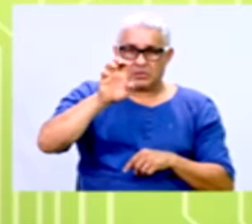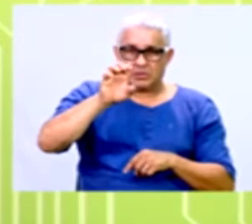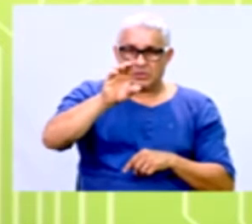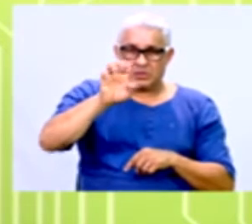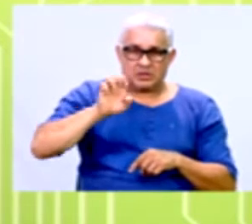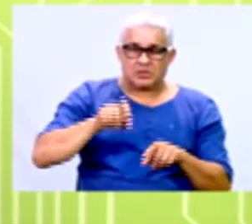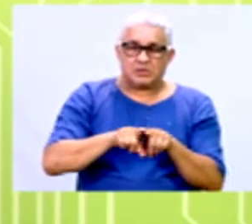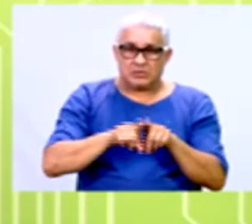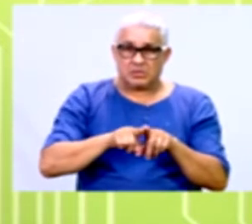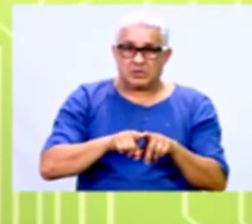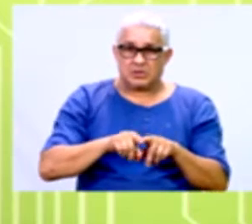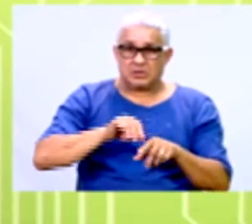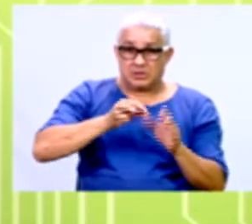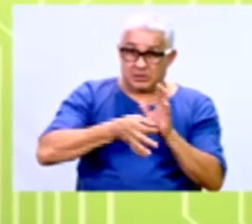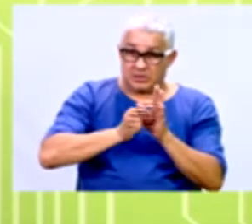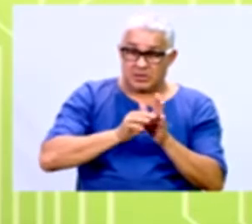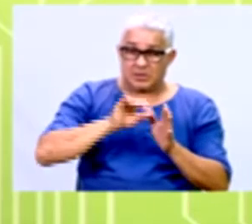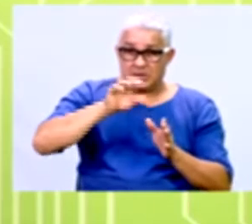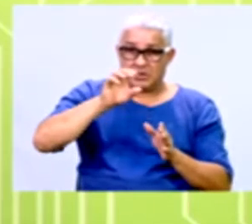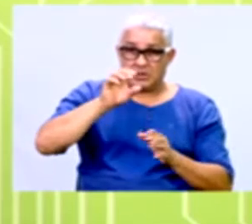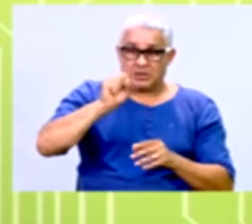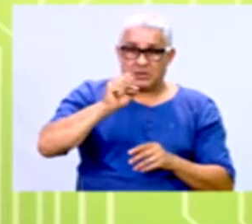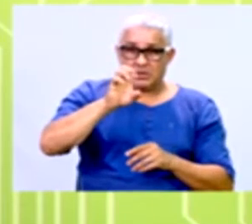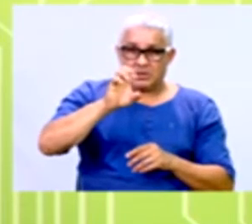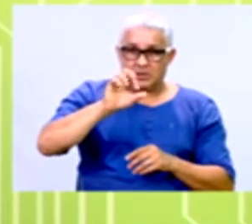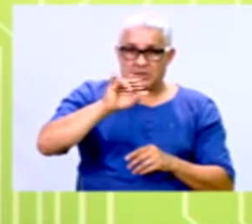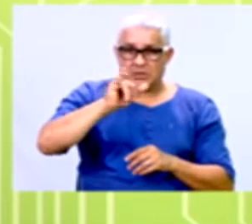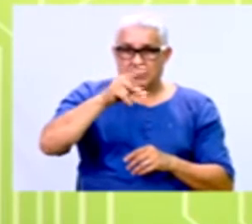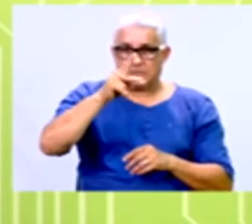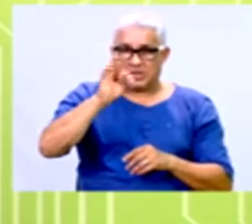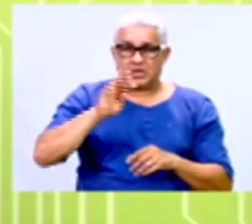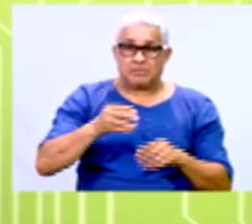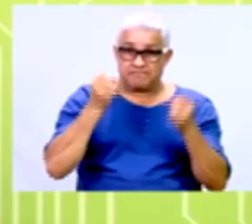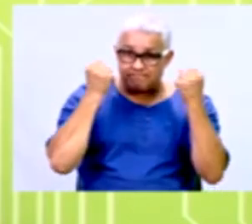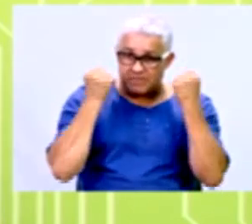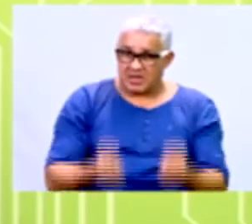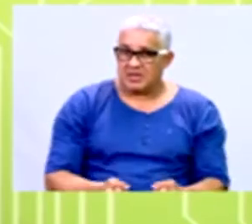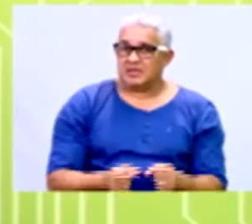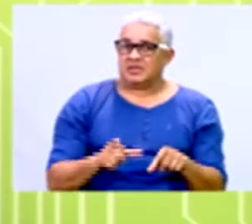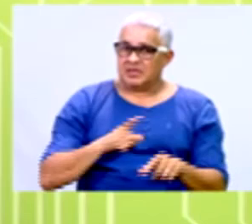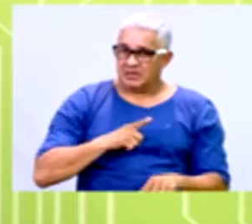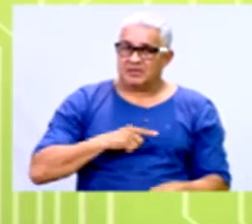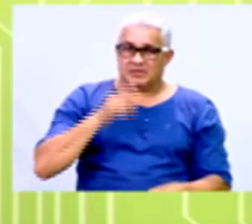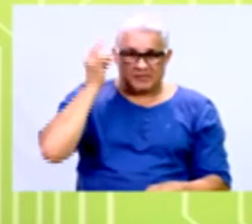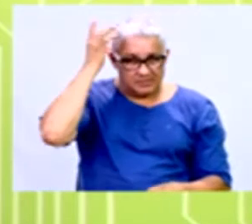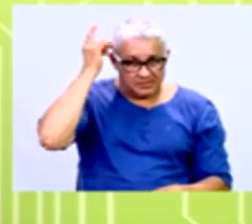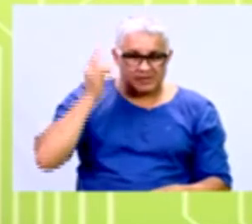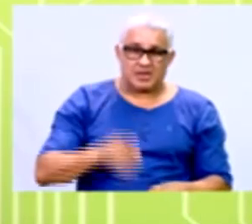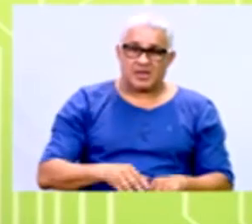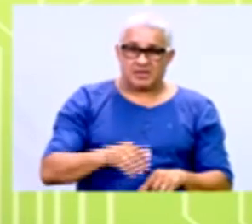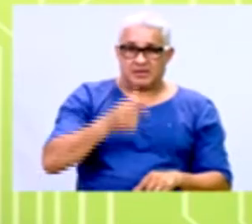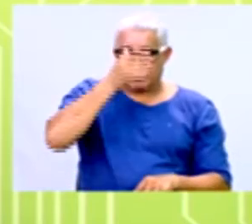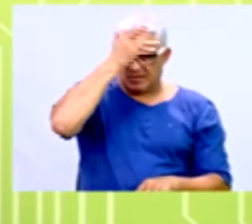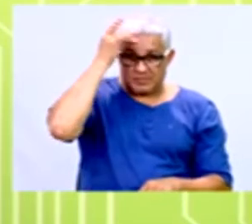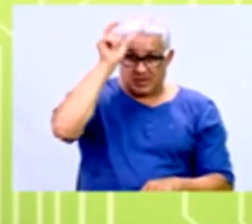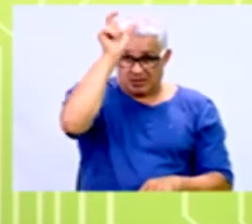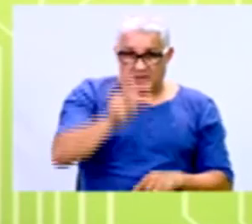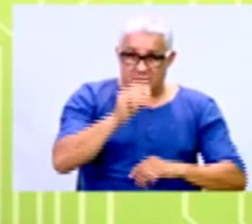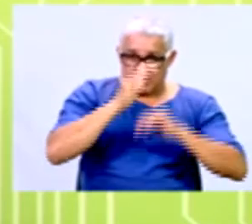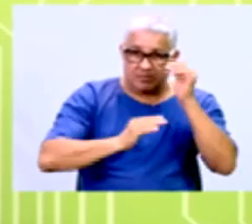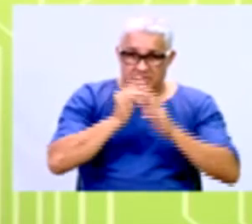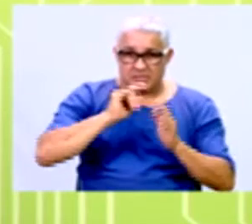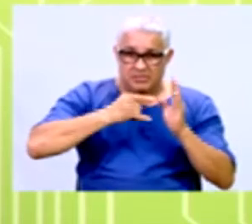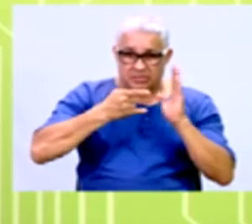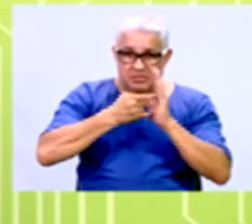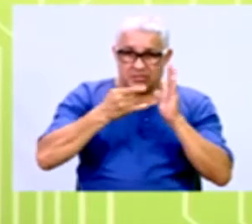pesado mesmo, assim, e que trabalha com a facilidade muito do programador para que ele programe o